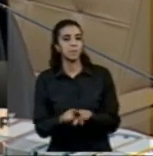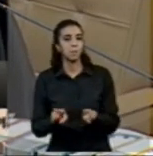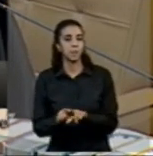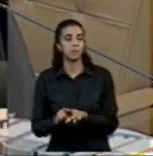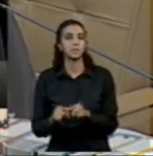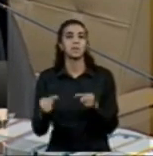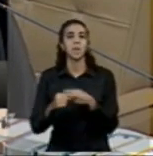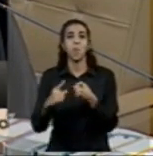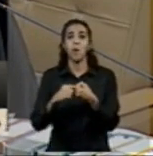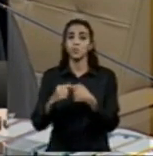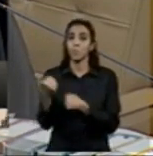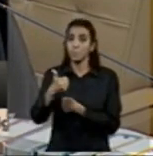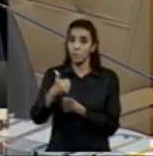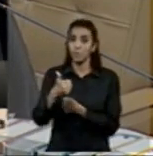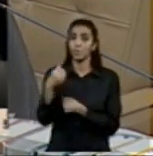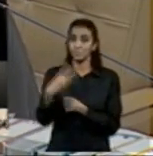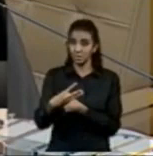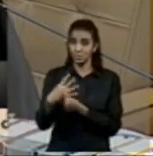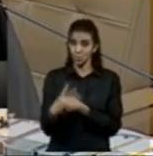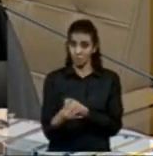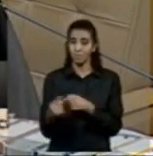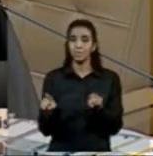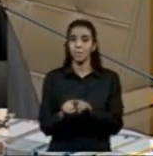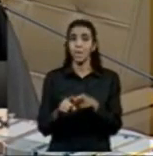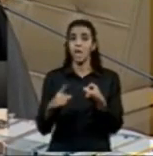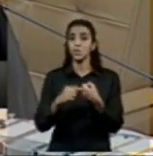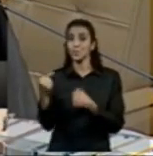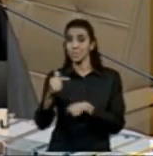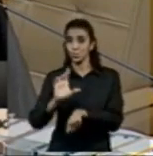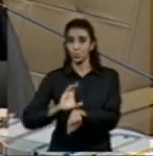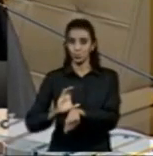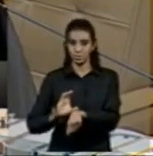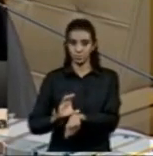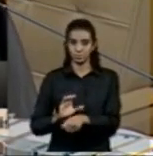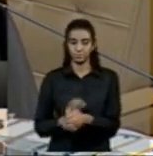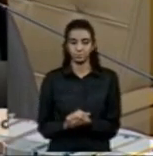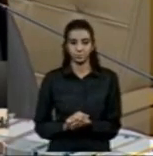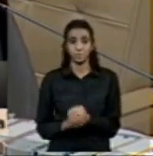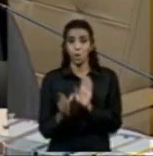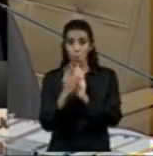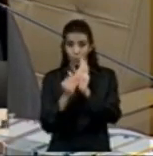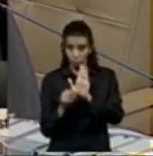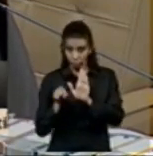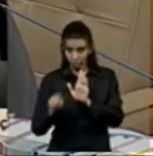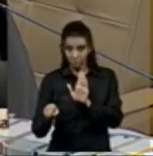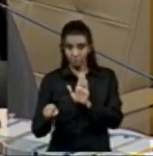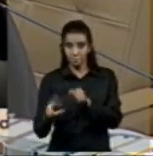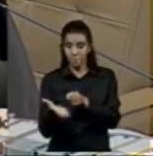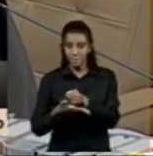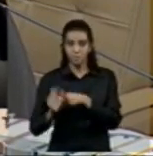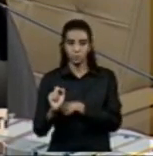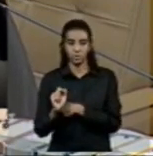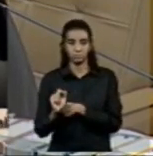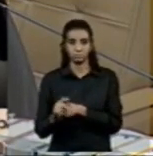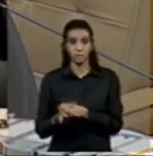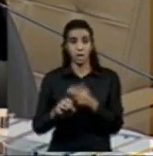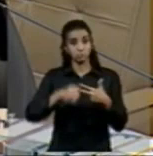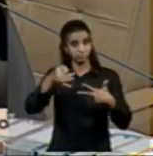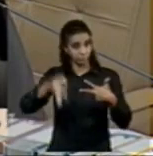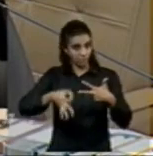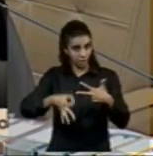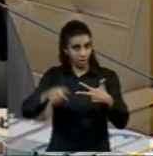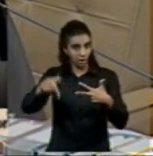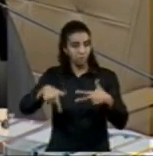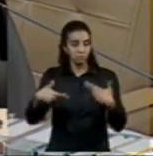artigos 1º, 13, 4 e 7º da Constituição, em seu conteúdo substantivo. O Poder Judiciário, nesse